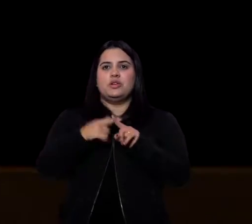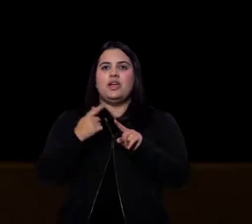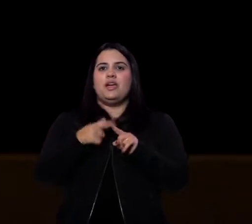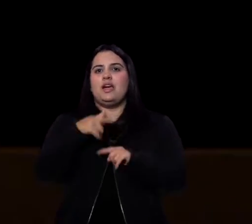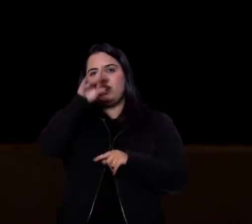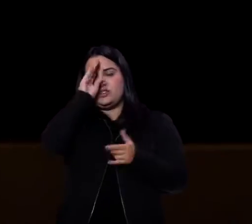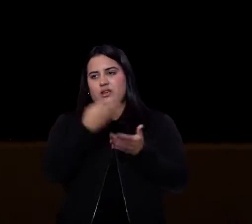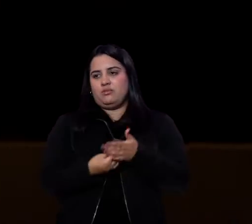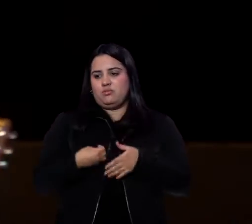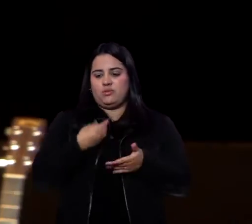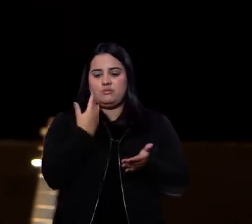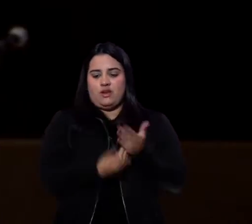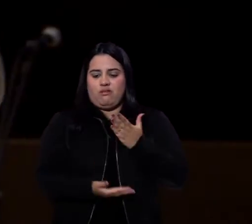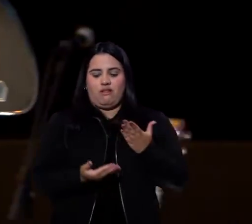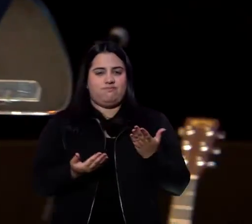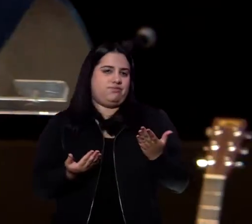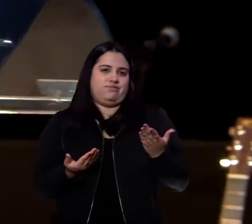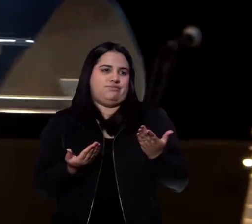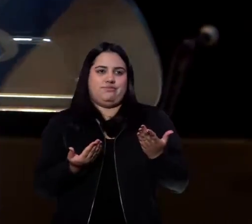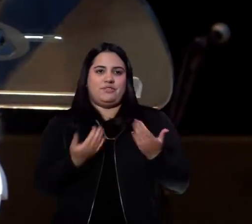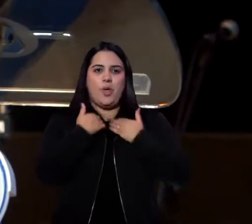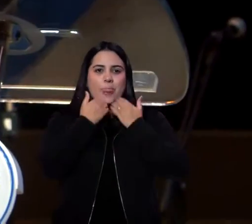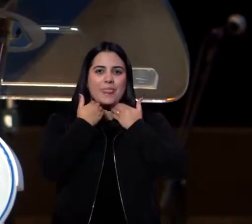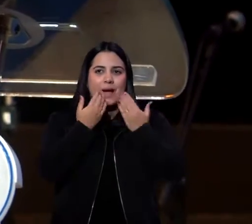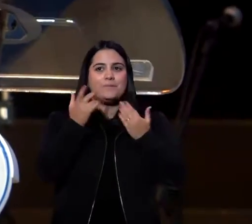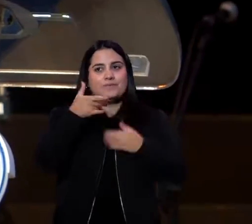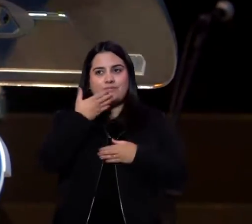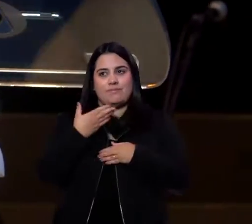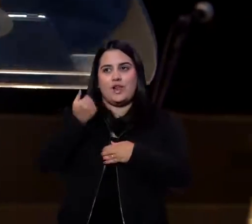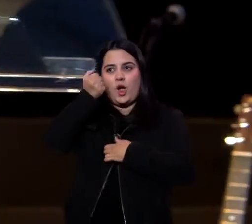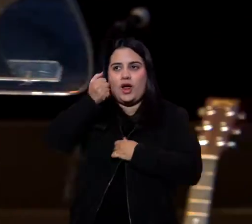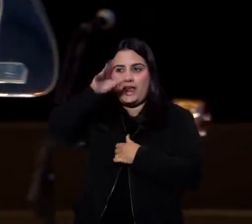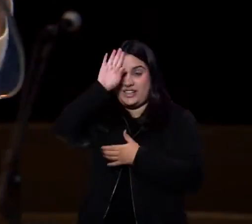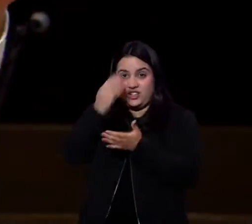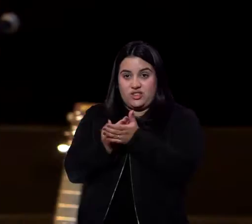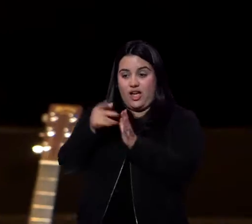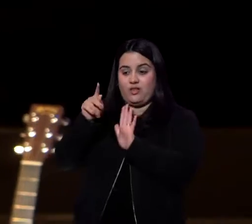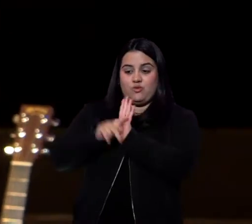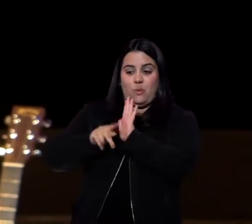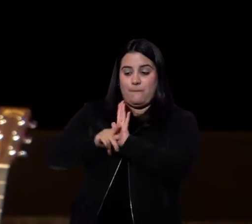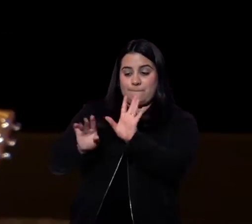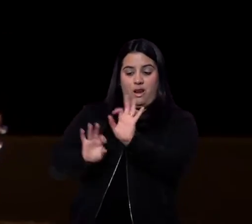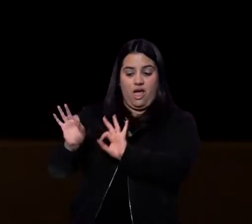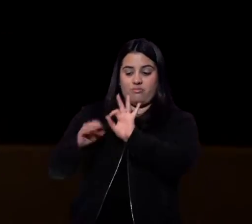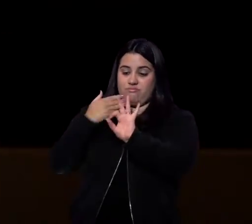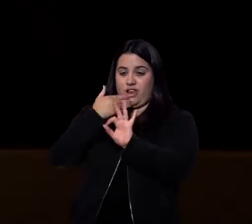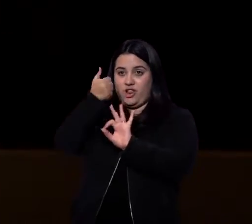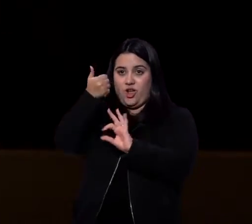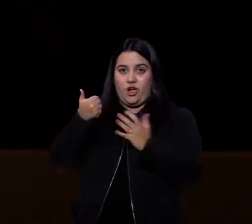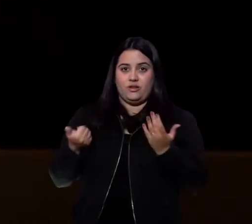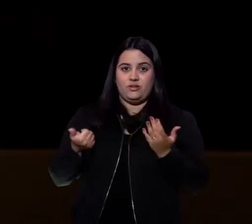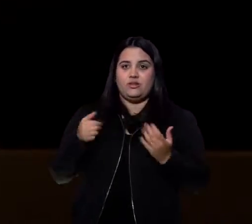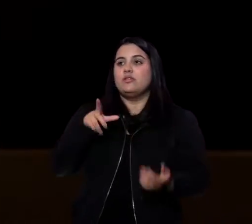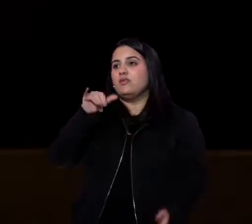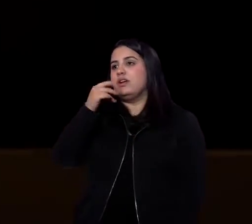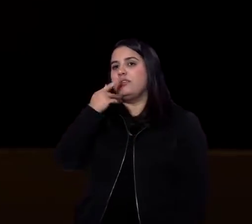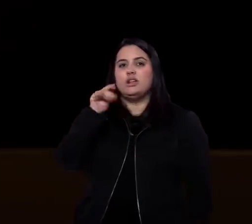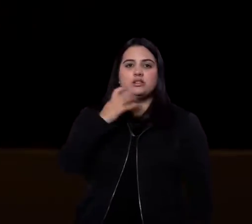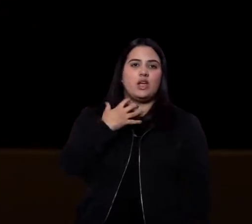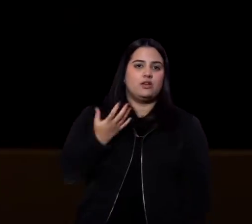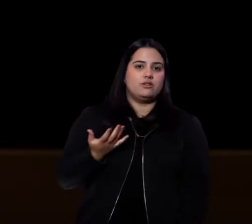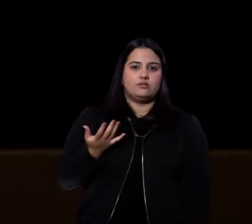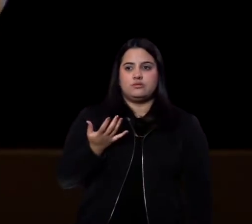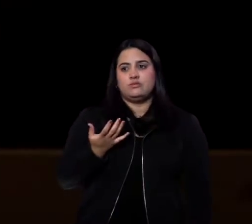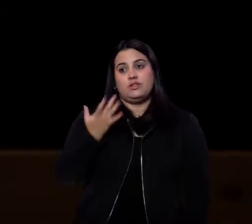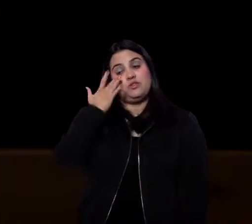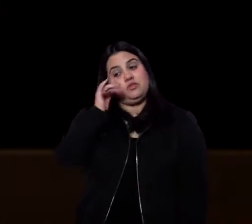É melhor a gente acreditar naquilo que é um plano ideal, assim, pra gente. Sinceridade, assim. Não